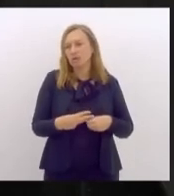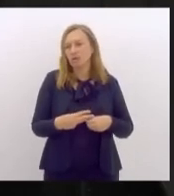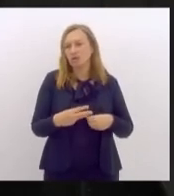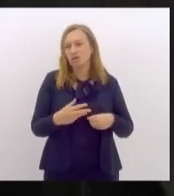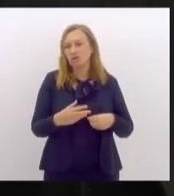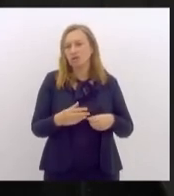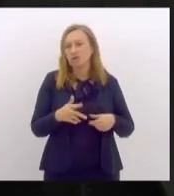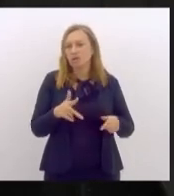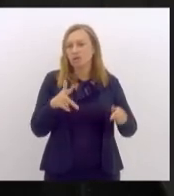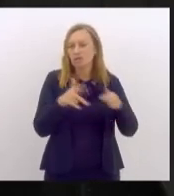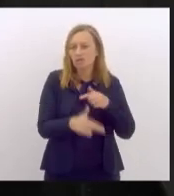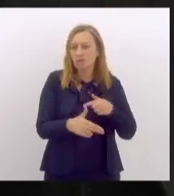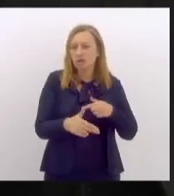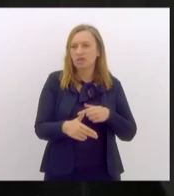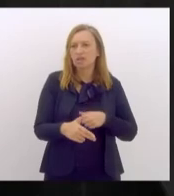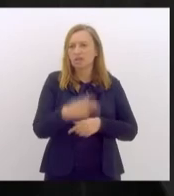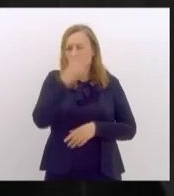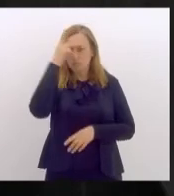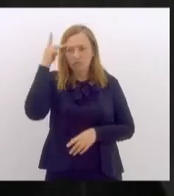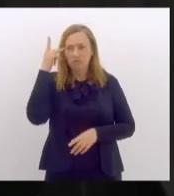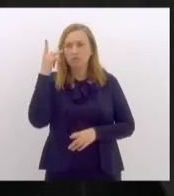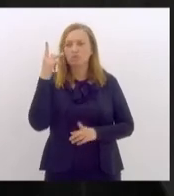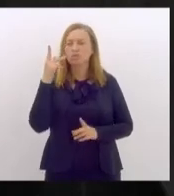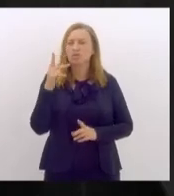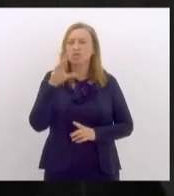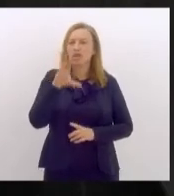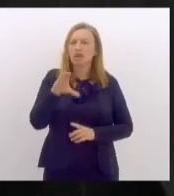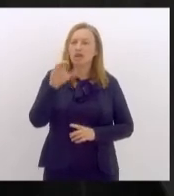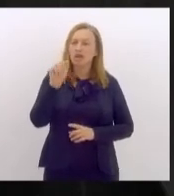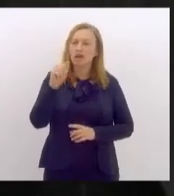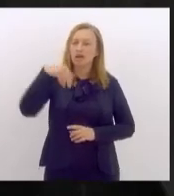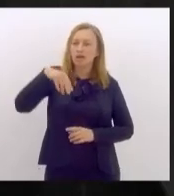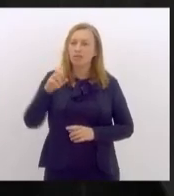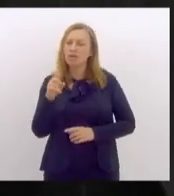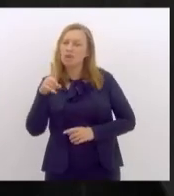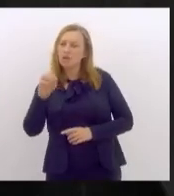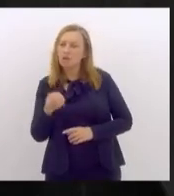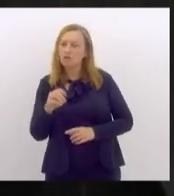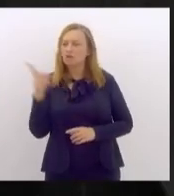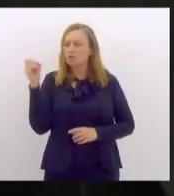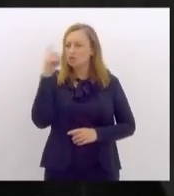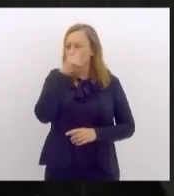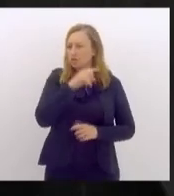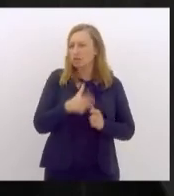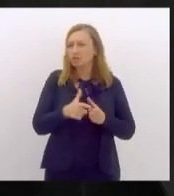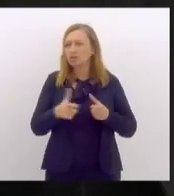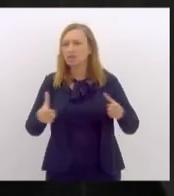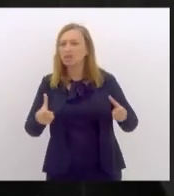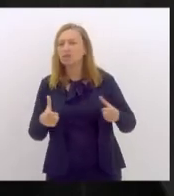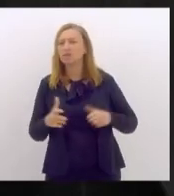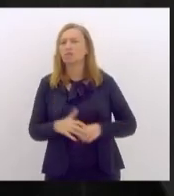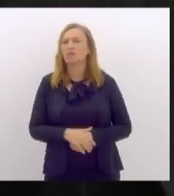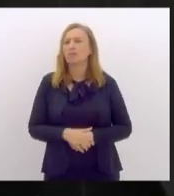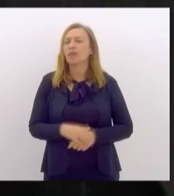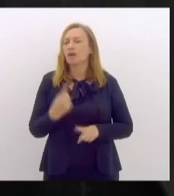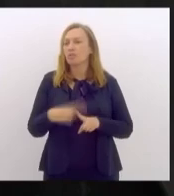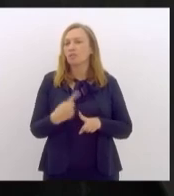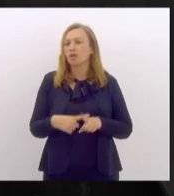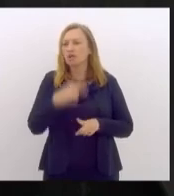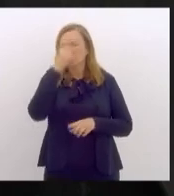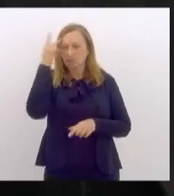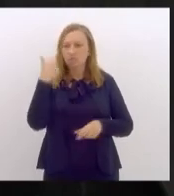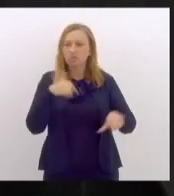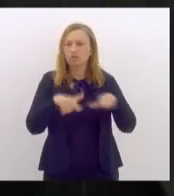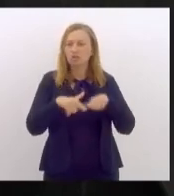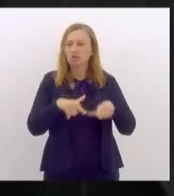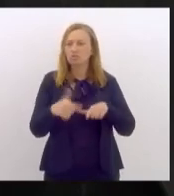Muca aqui na cidade do Rio de Janeiro enfrenta uma enorme dificuldade entre os seus associados porque esses trabalhadores